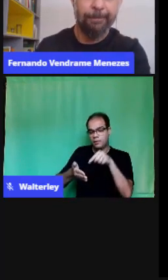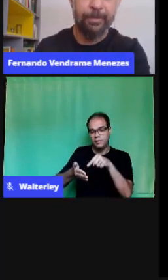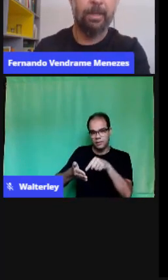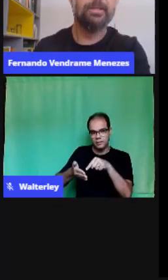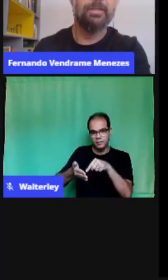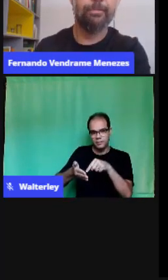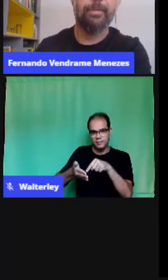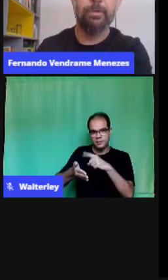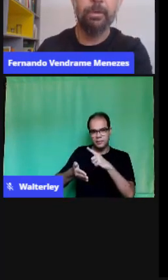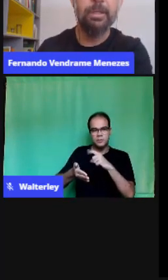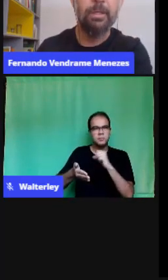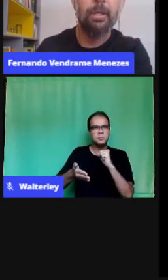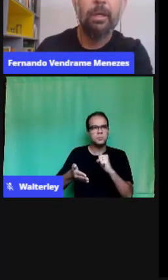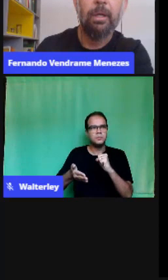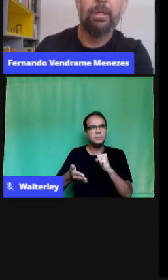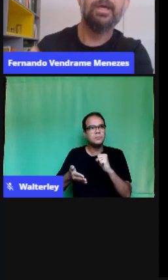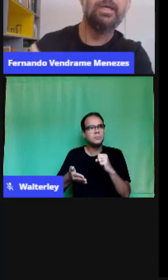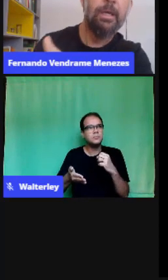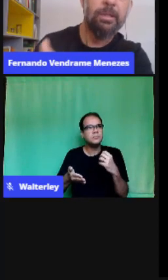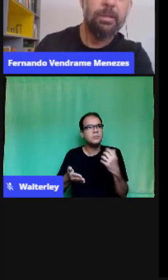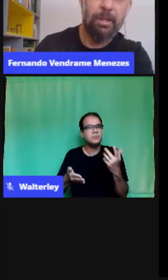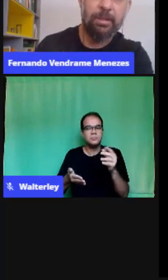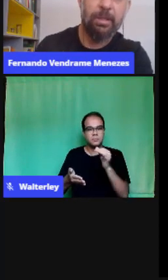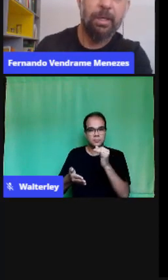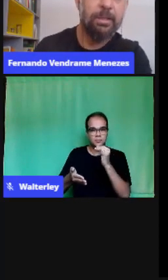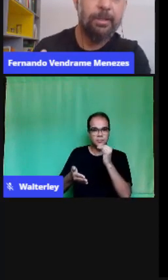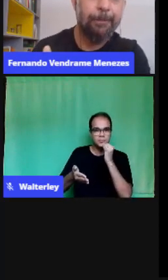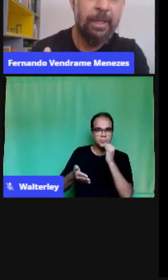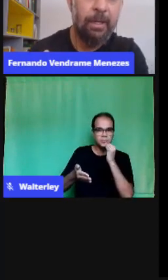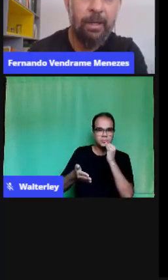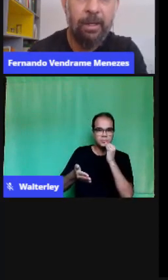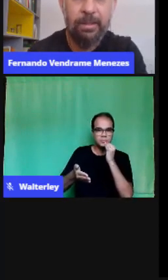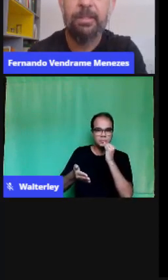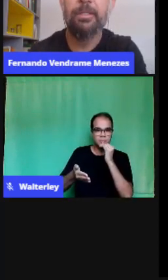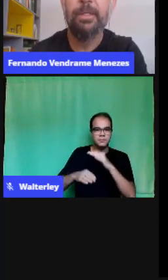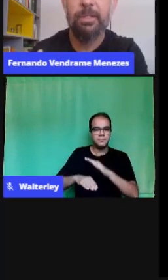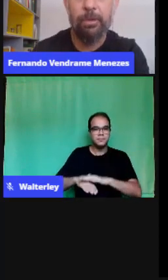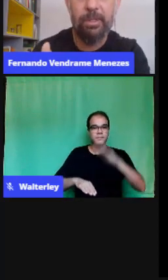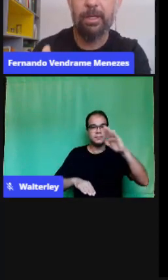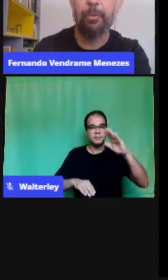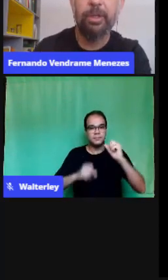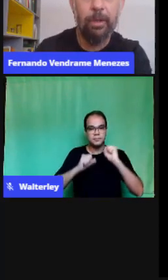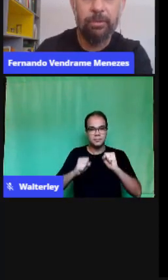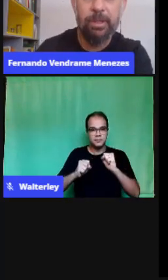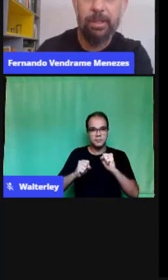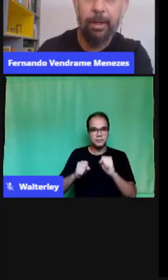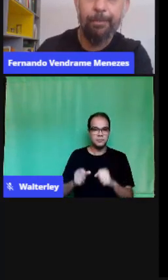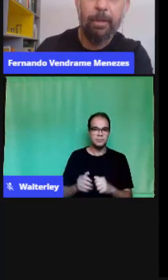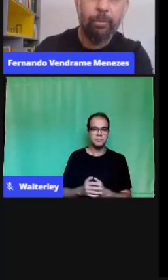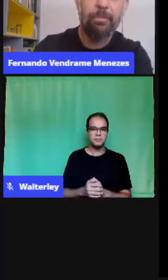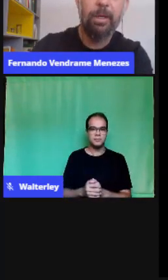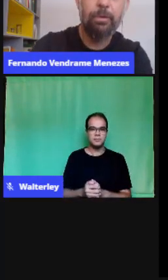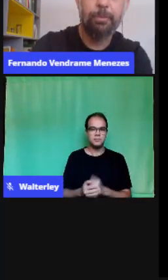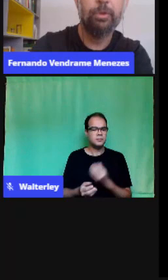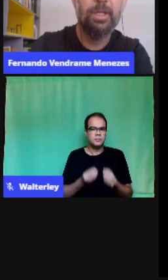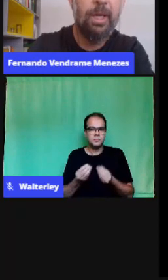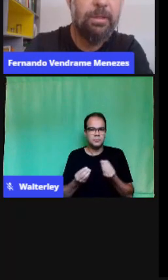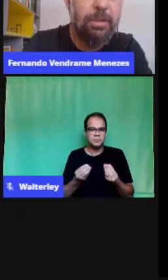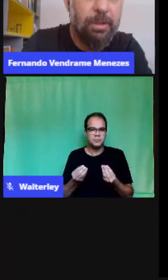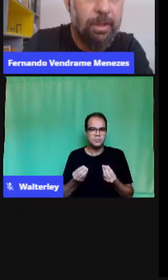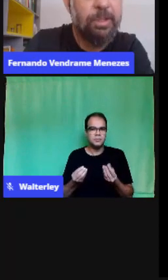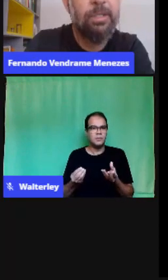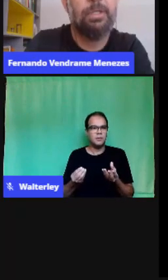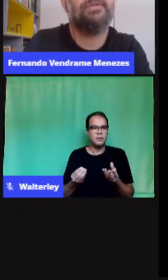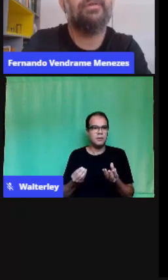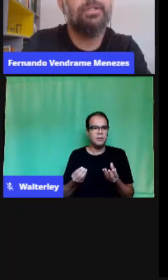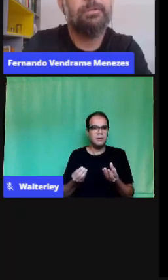registro, né, essas informações. E aí essas sistematizações, elas podem acontecer por meio de